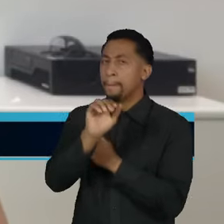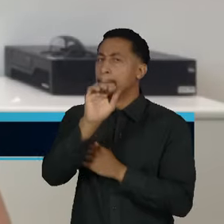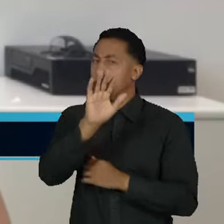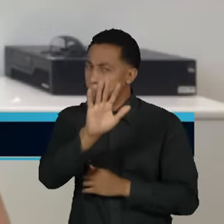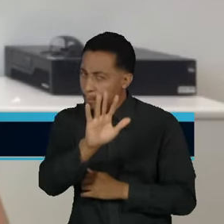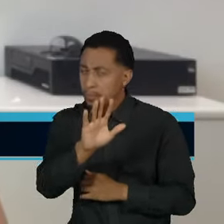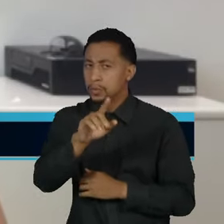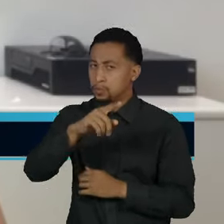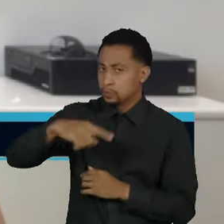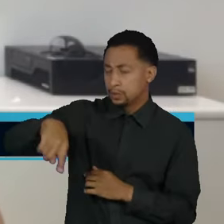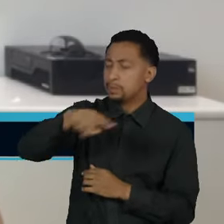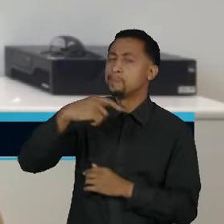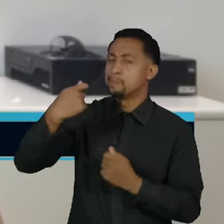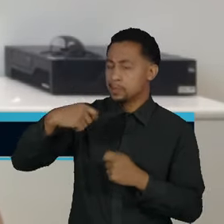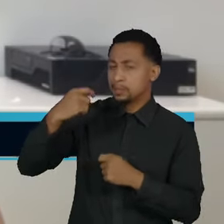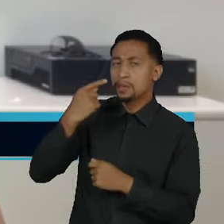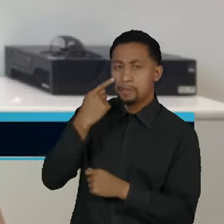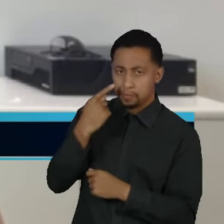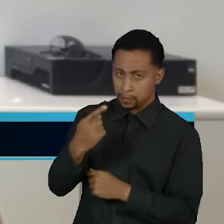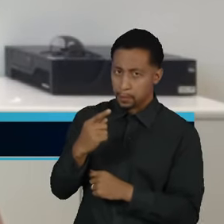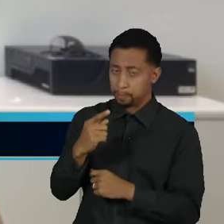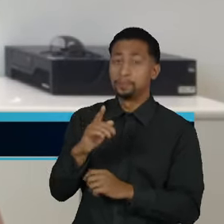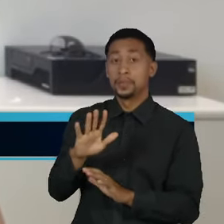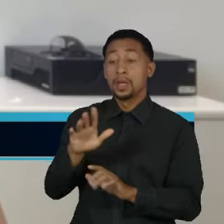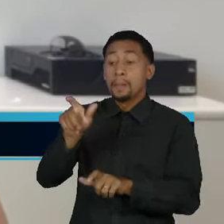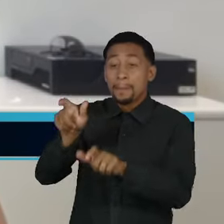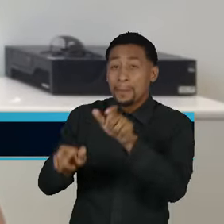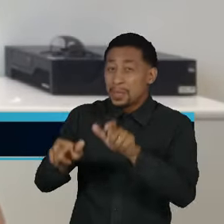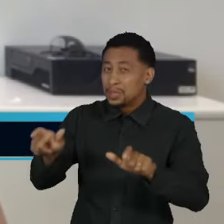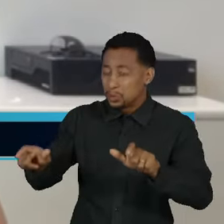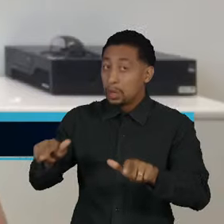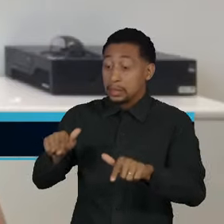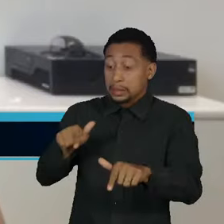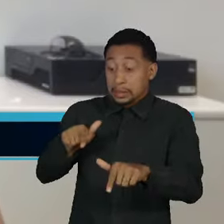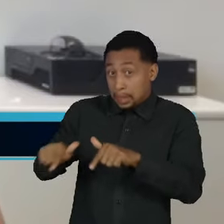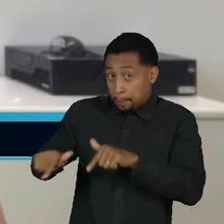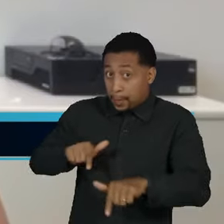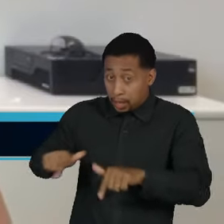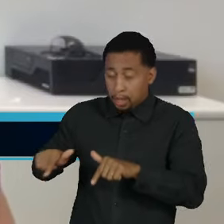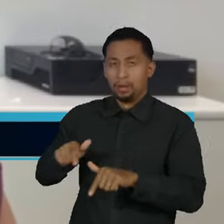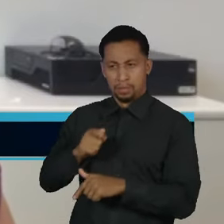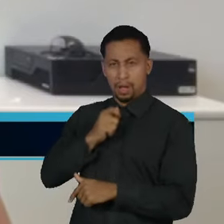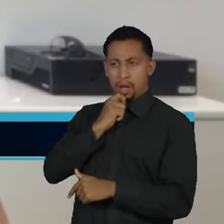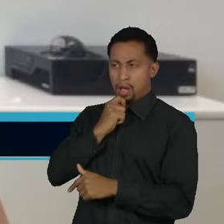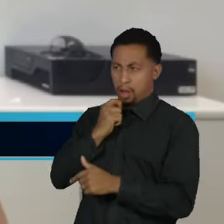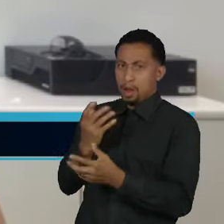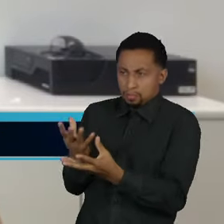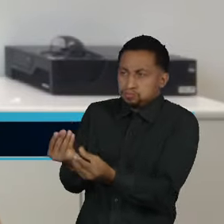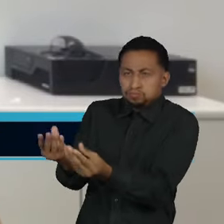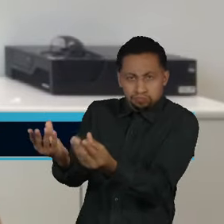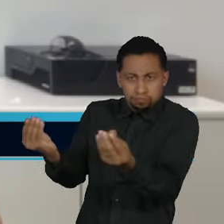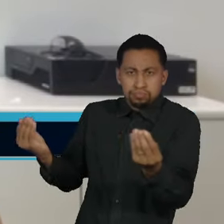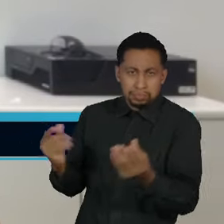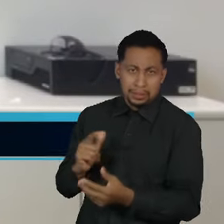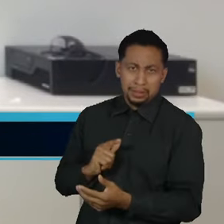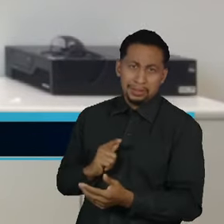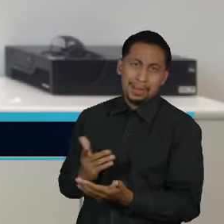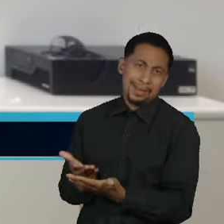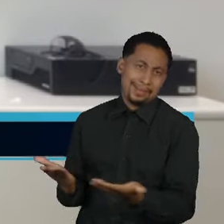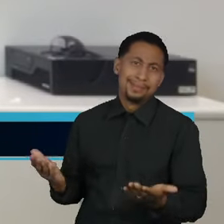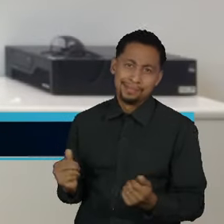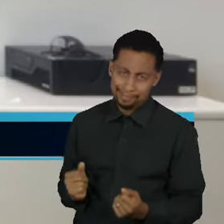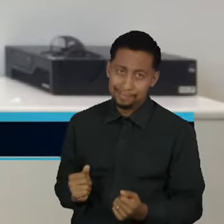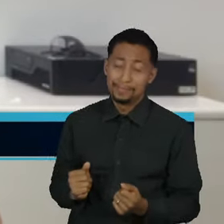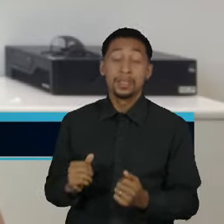que o número de pessoas trabalhando, ele ainda segue num patamar bastante elevado, inclusive com